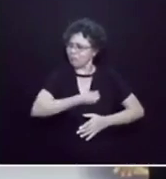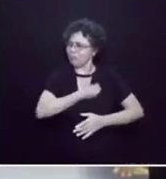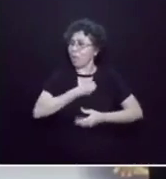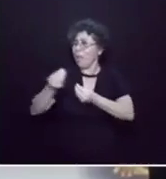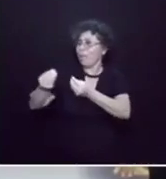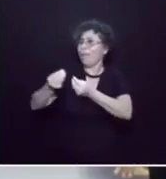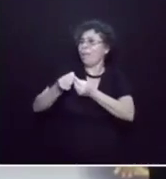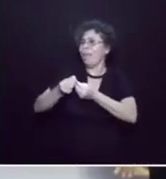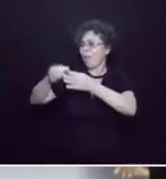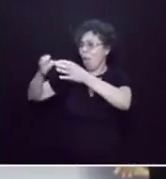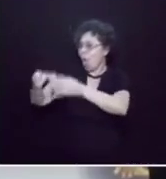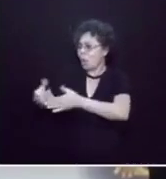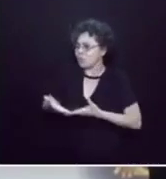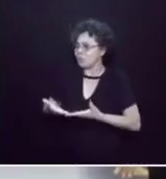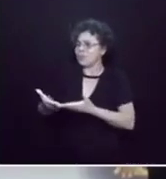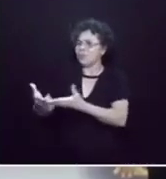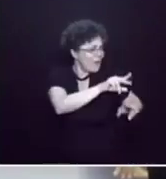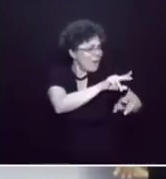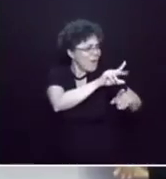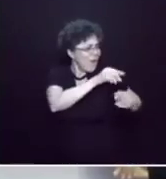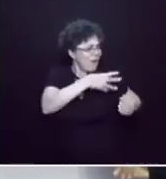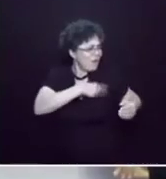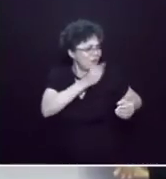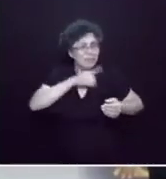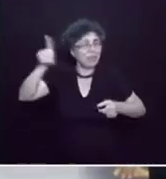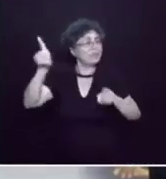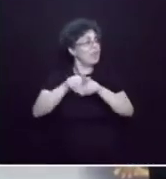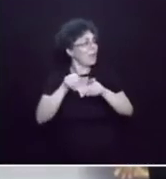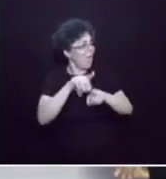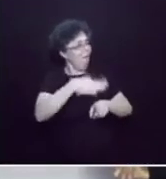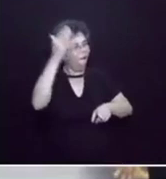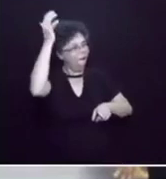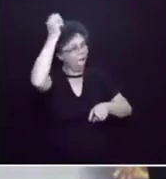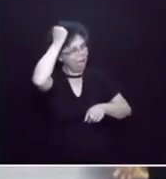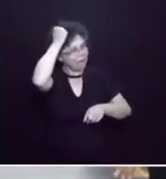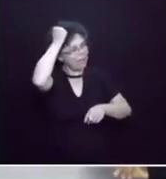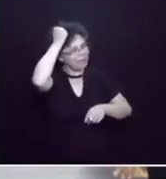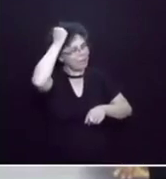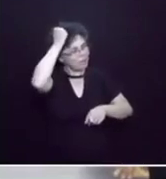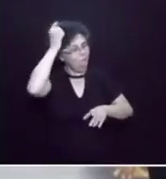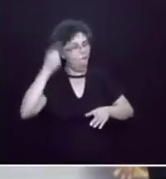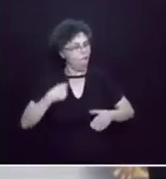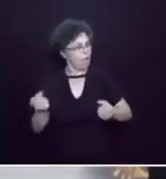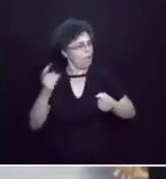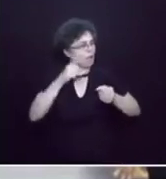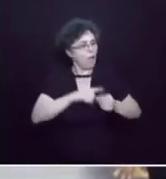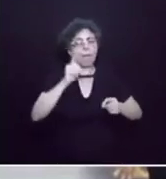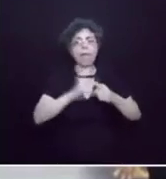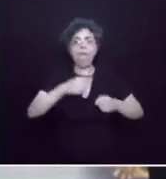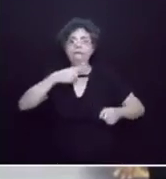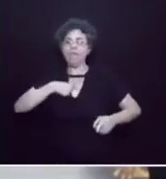Dá-me o lugar do servidor humilde. Este é o arrependido. Eu vou voltar, porque eu